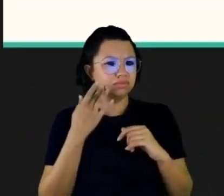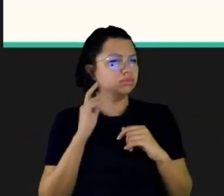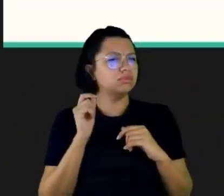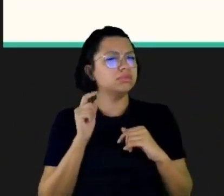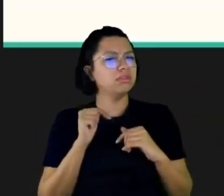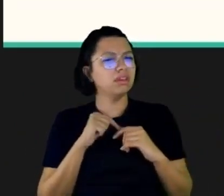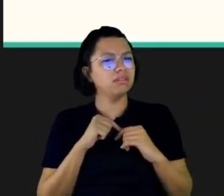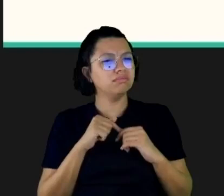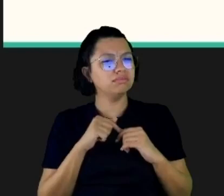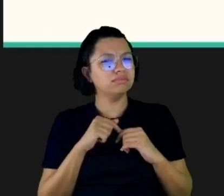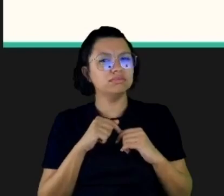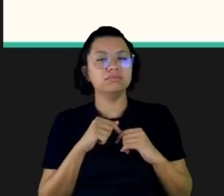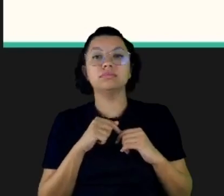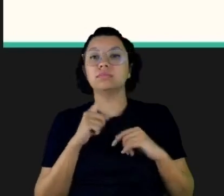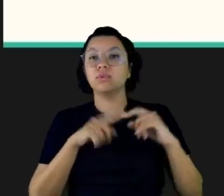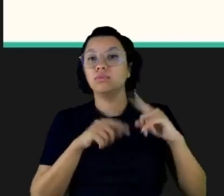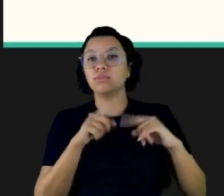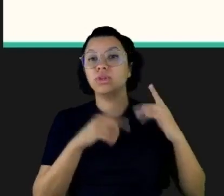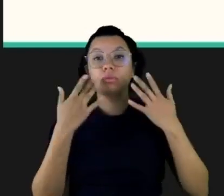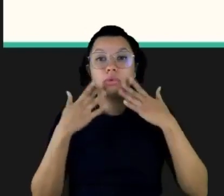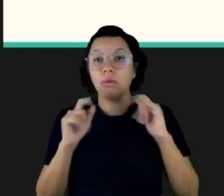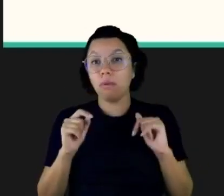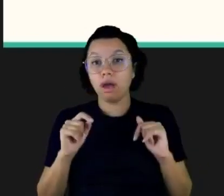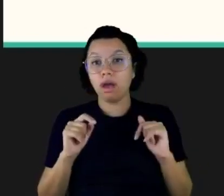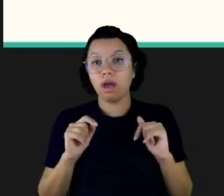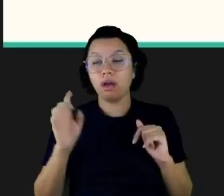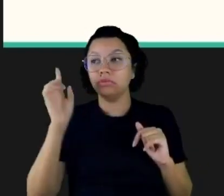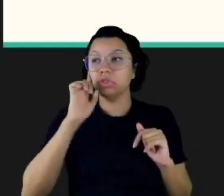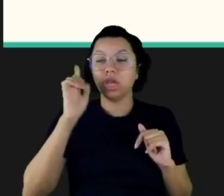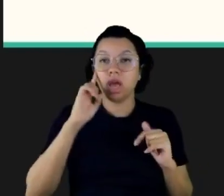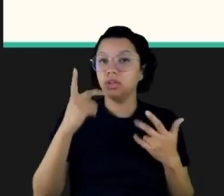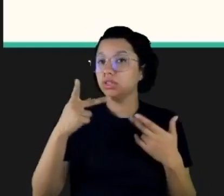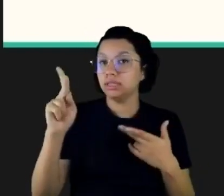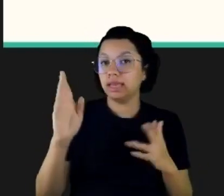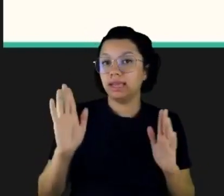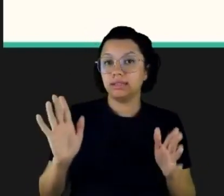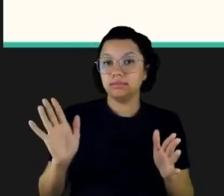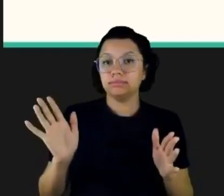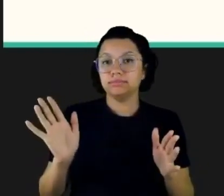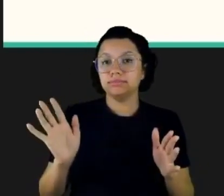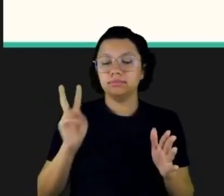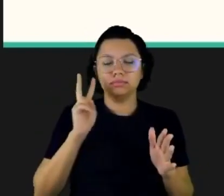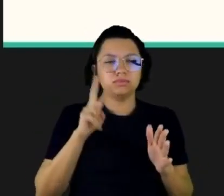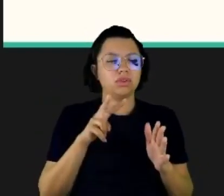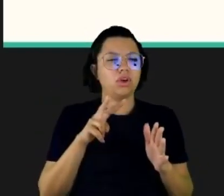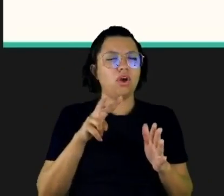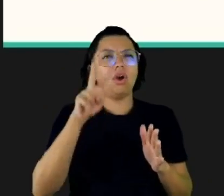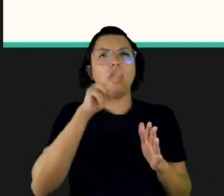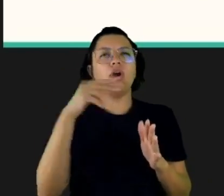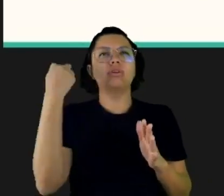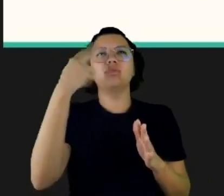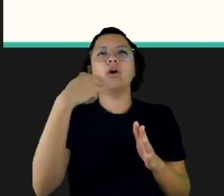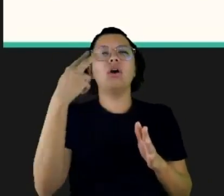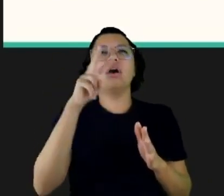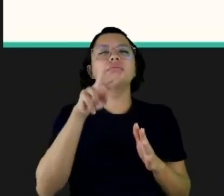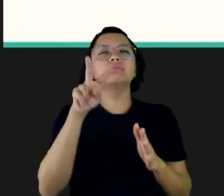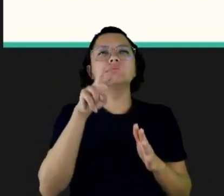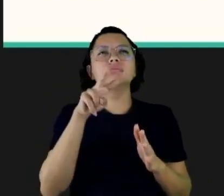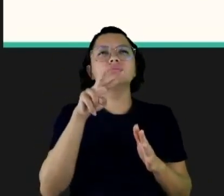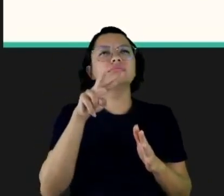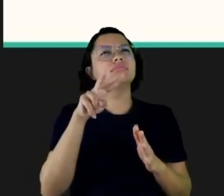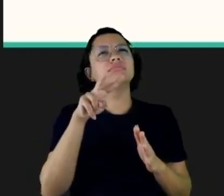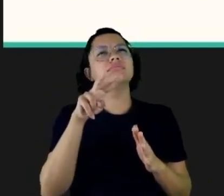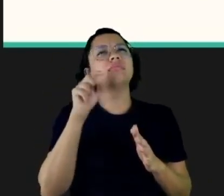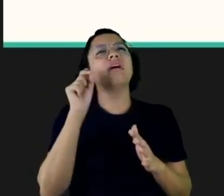E objetos que são comuns, que são rotineiros do dia dele. Olha no rosto das pessoas, eu não sei quem é essa